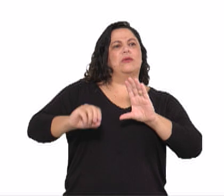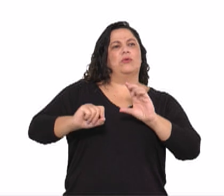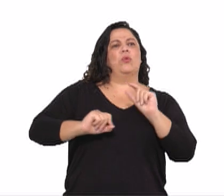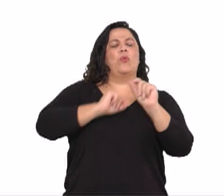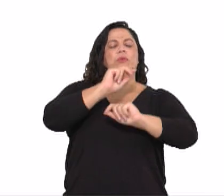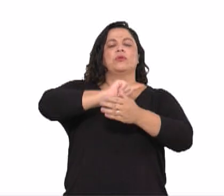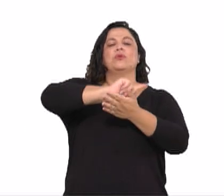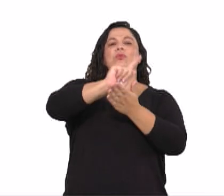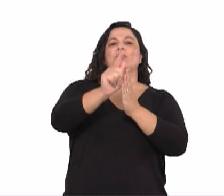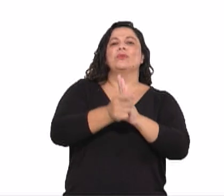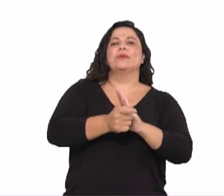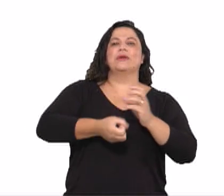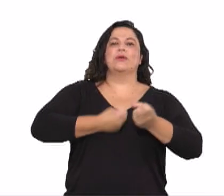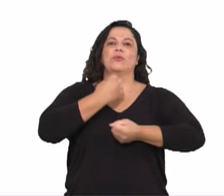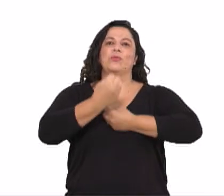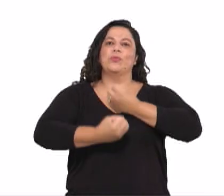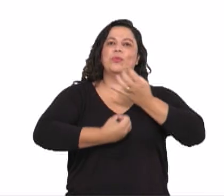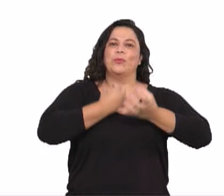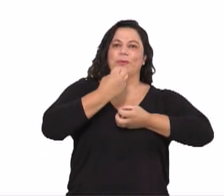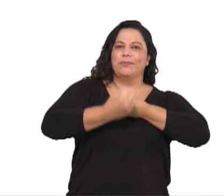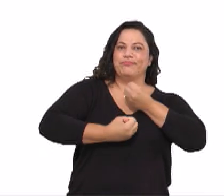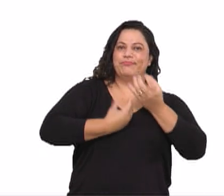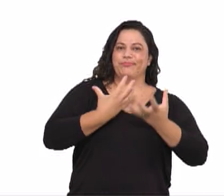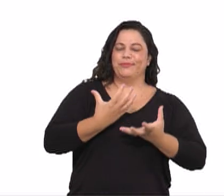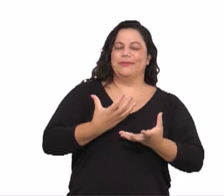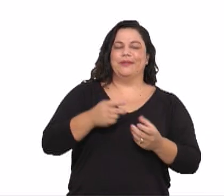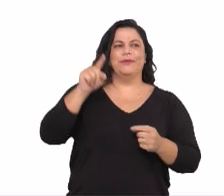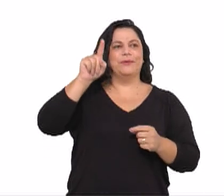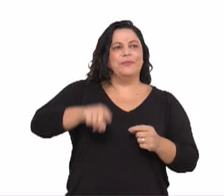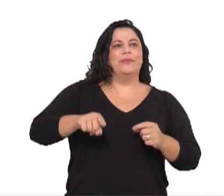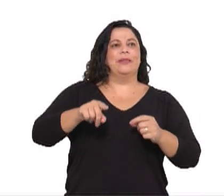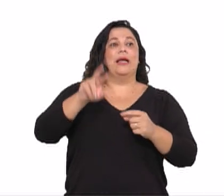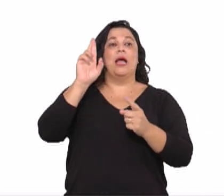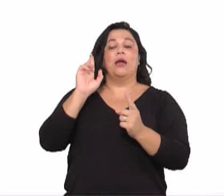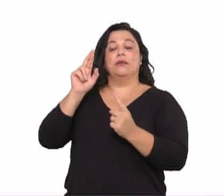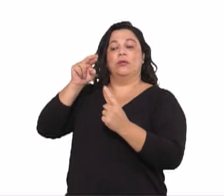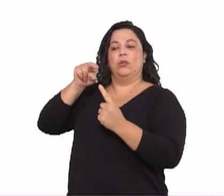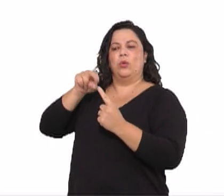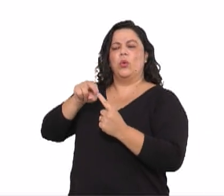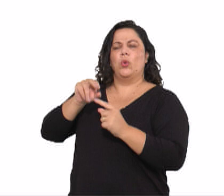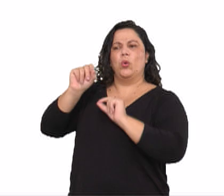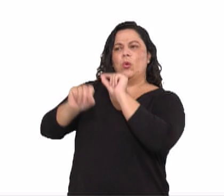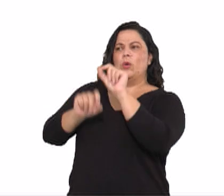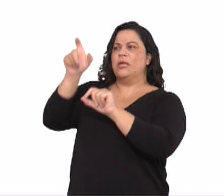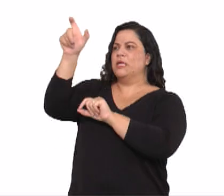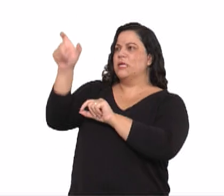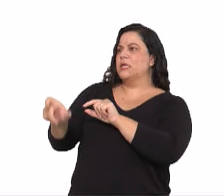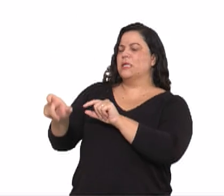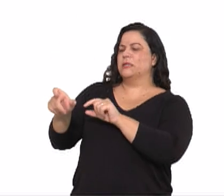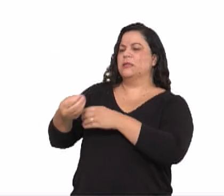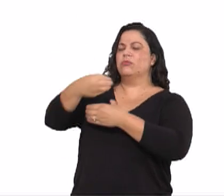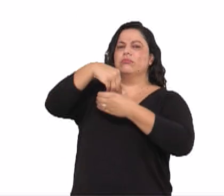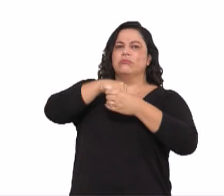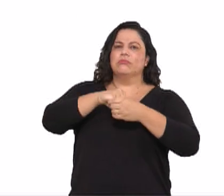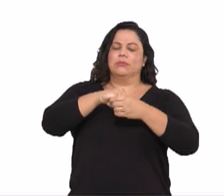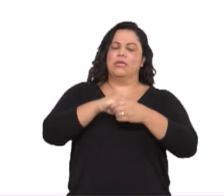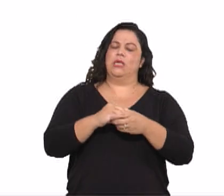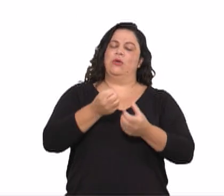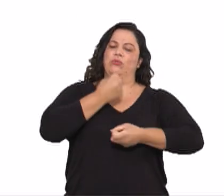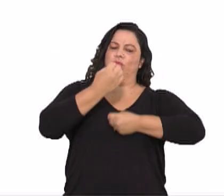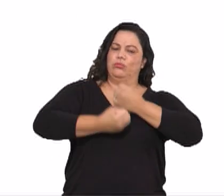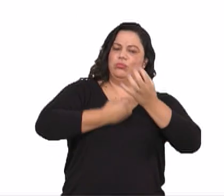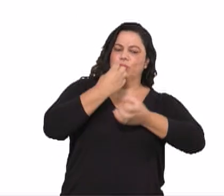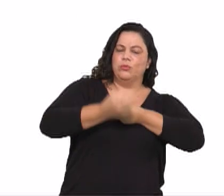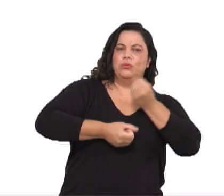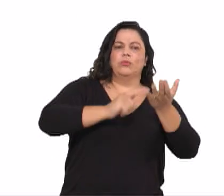poema? Reconhecer a voz presente no poema. Identificar as figuras de linguagem presentes